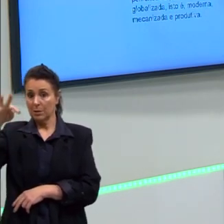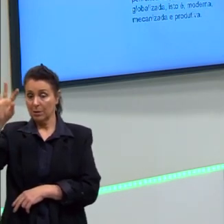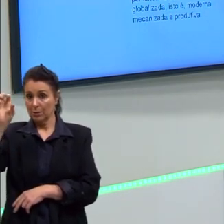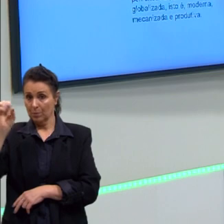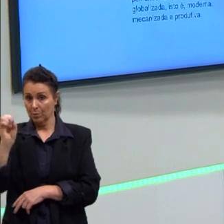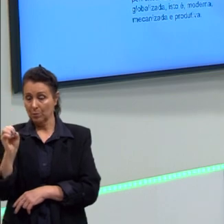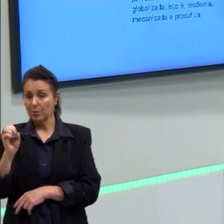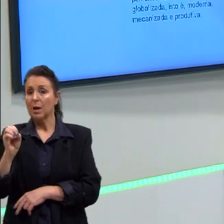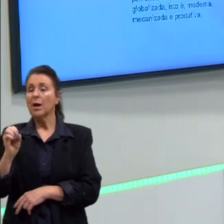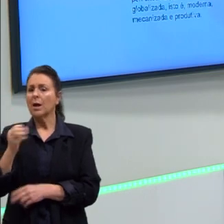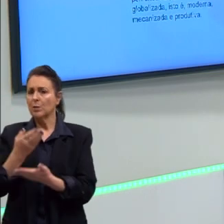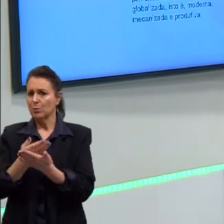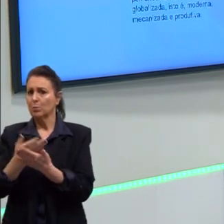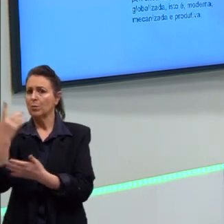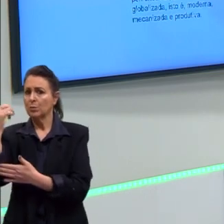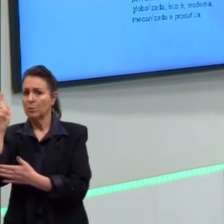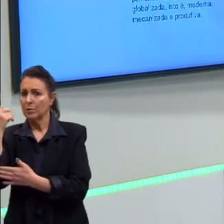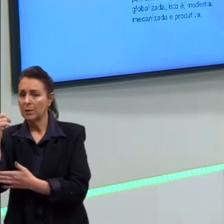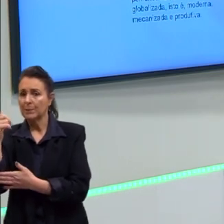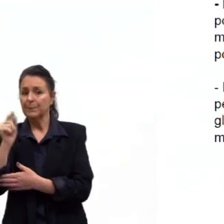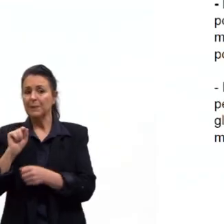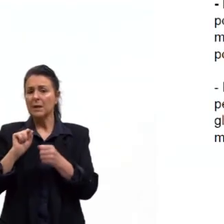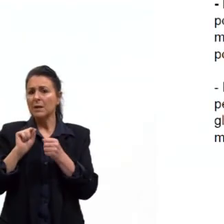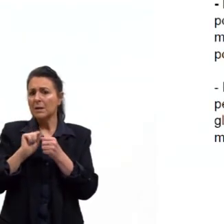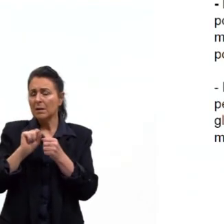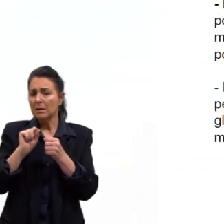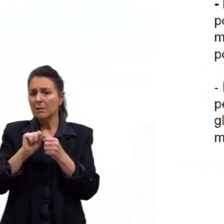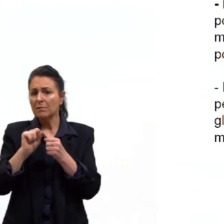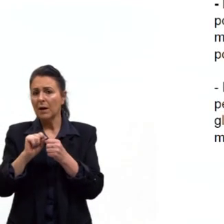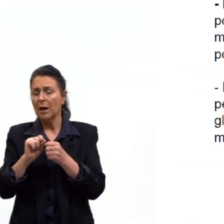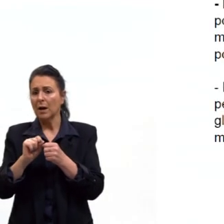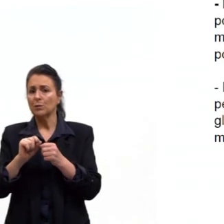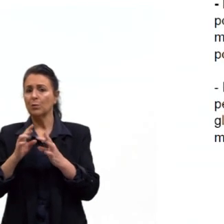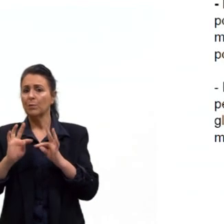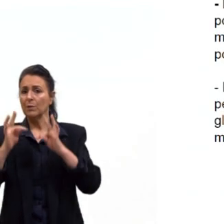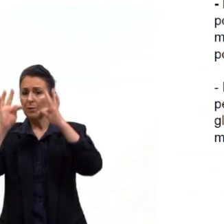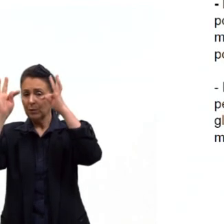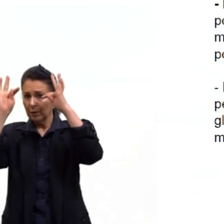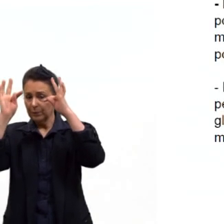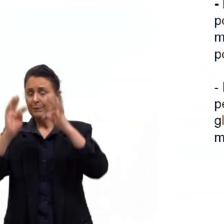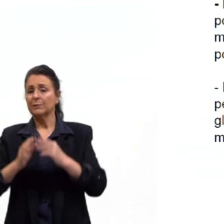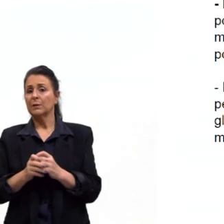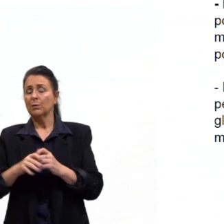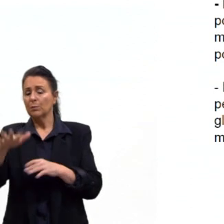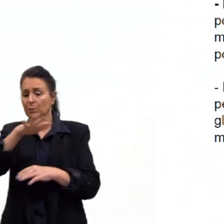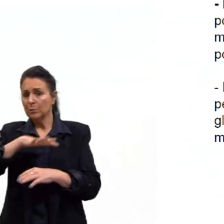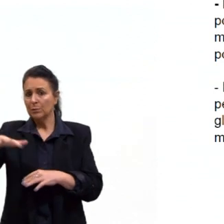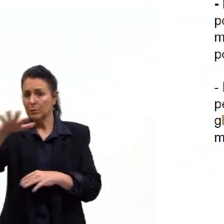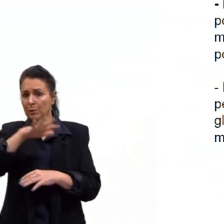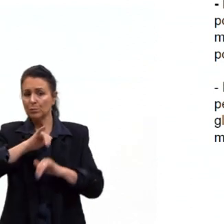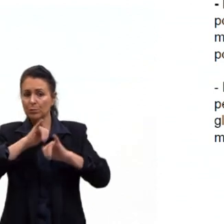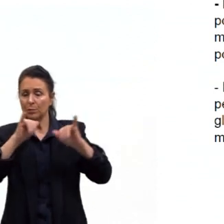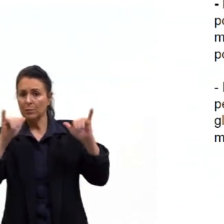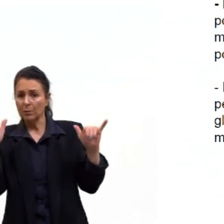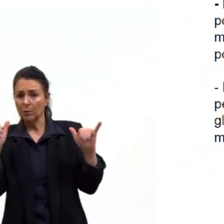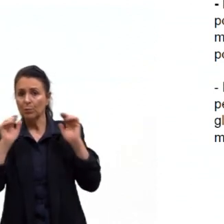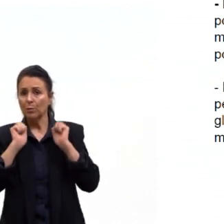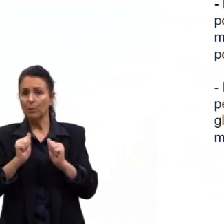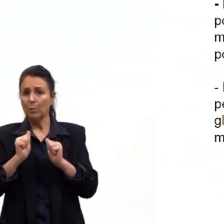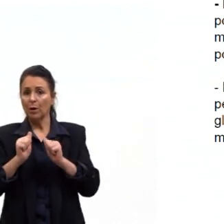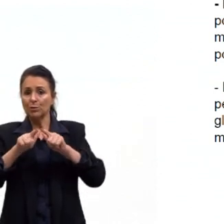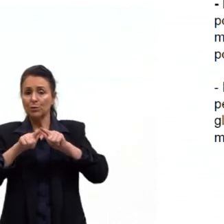dividir então através do do seu o meio técnico-científico informacional Então kito pode